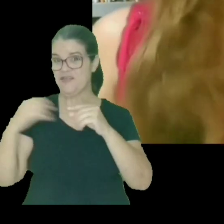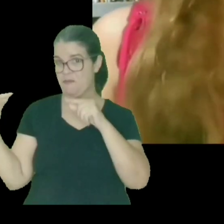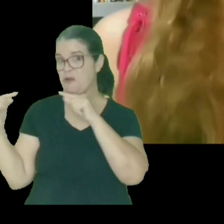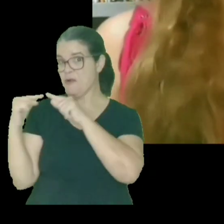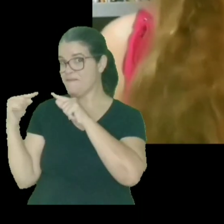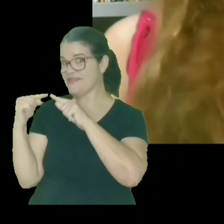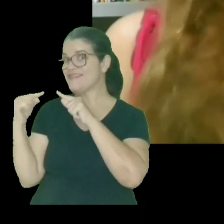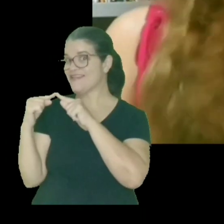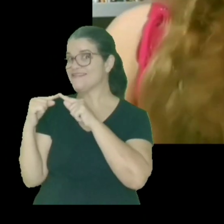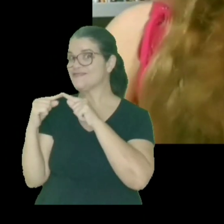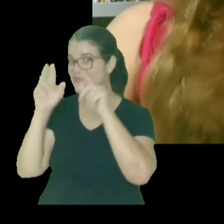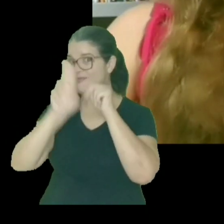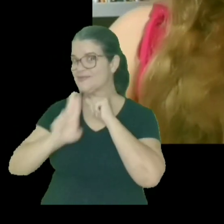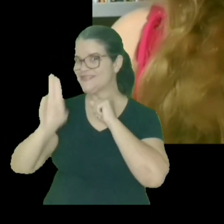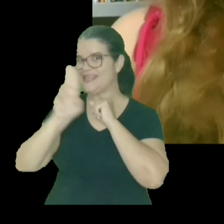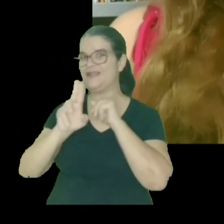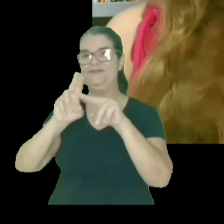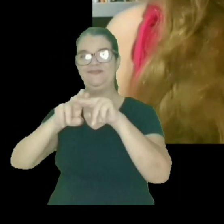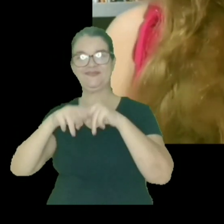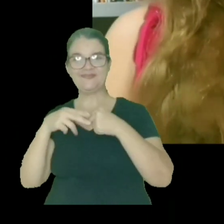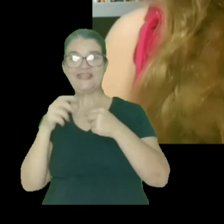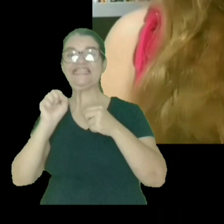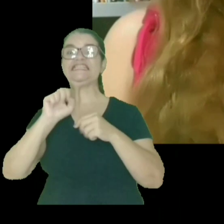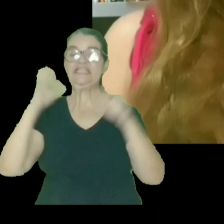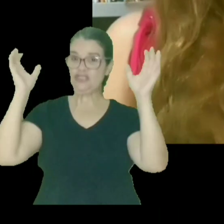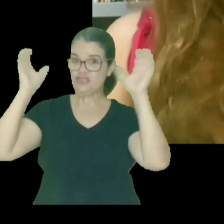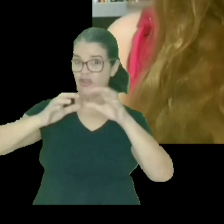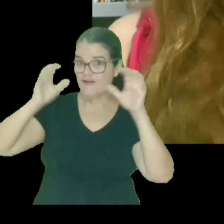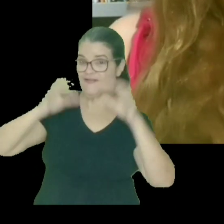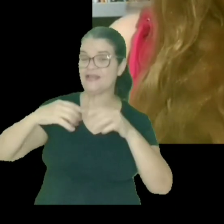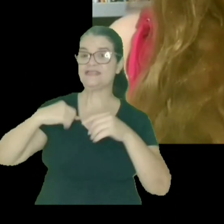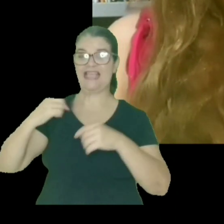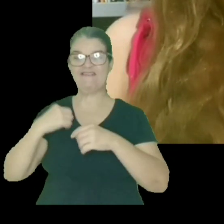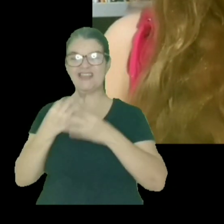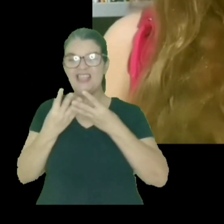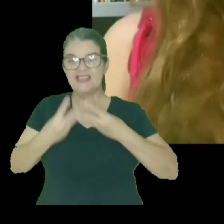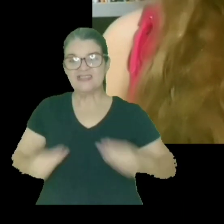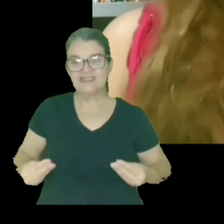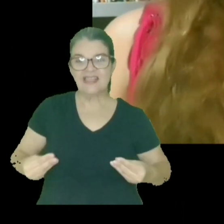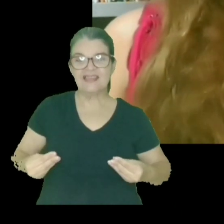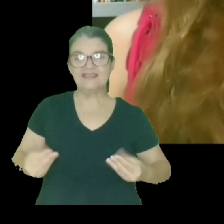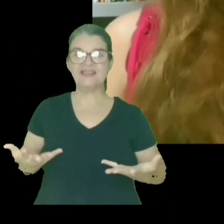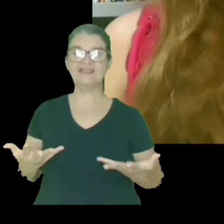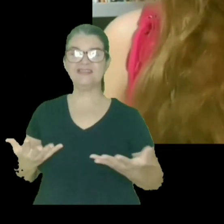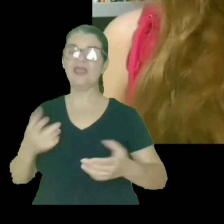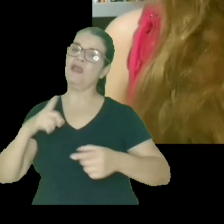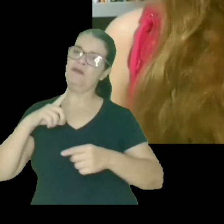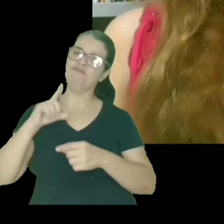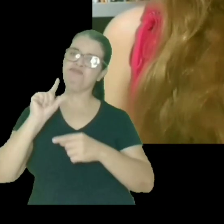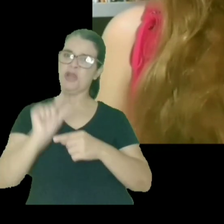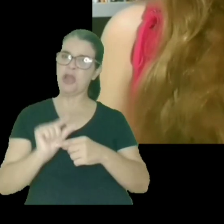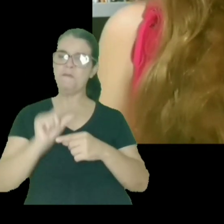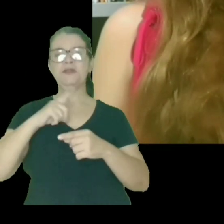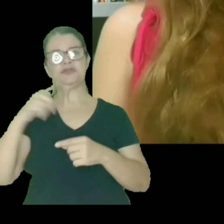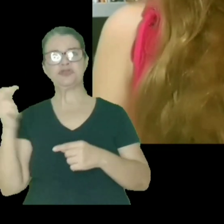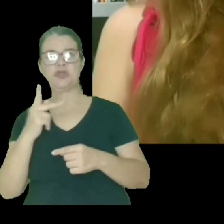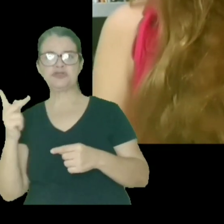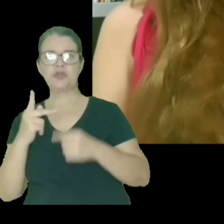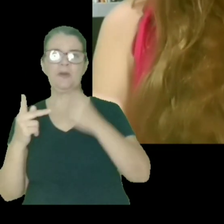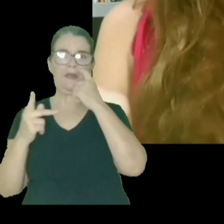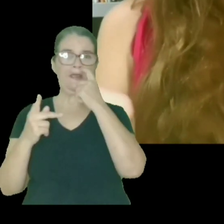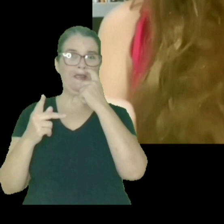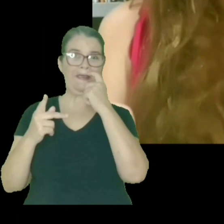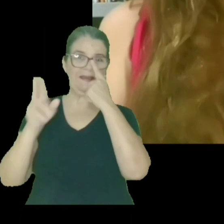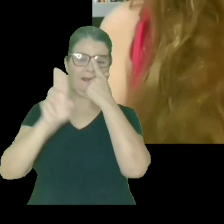combinação, pois se chovesse e a fantasia se derretesse, pelo menos estaríamos de algum